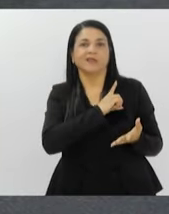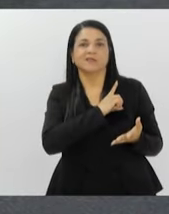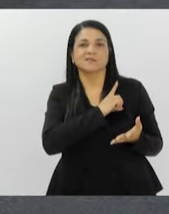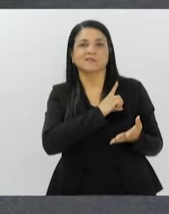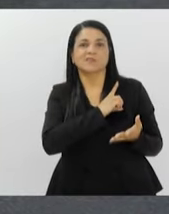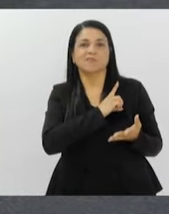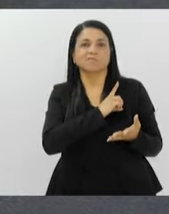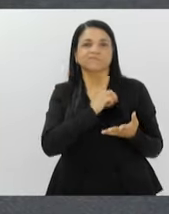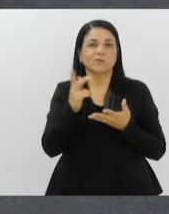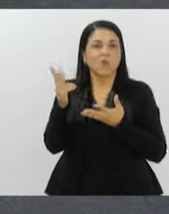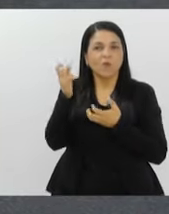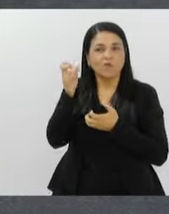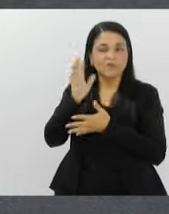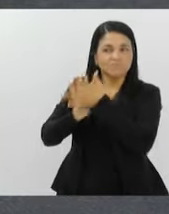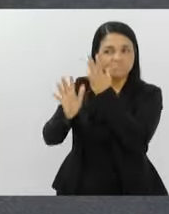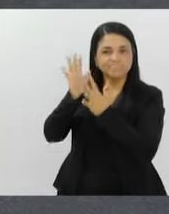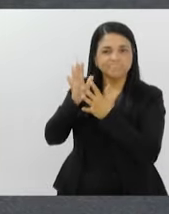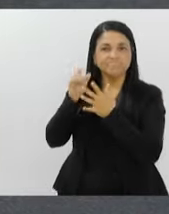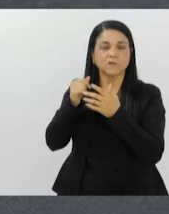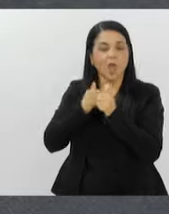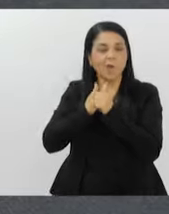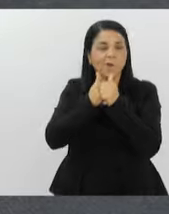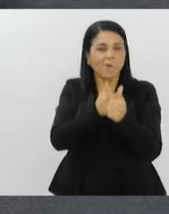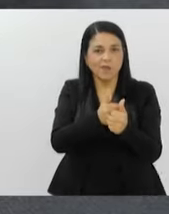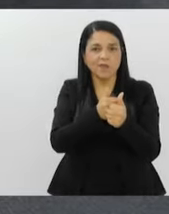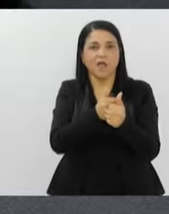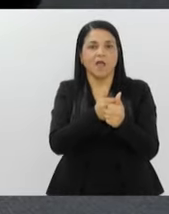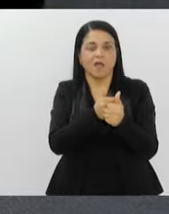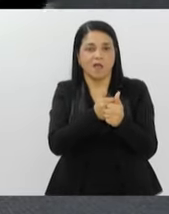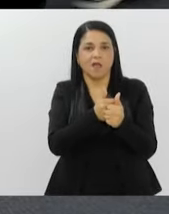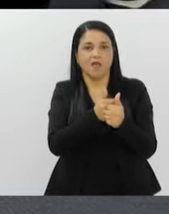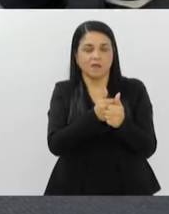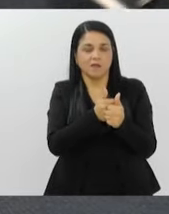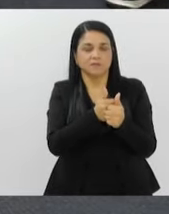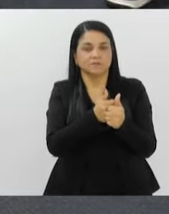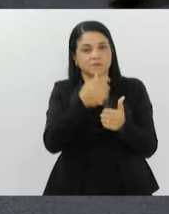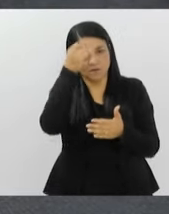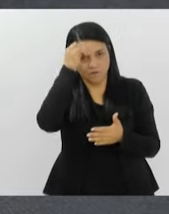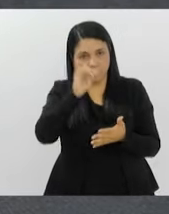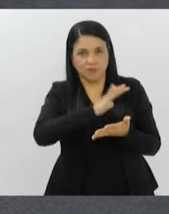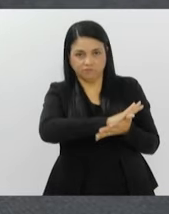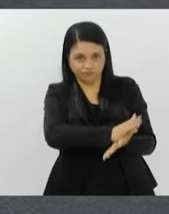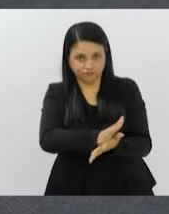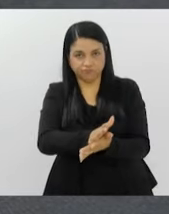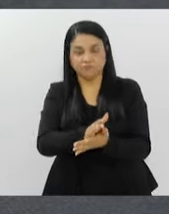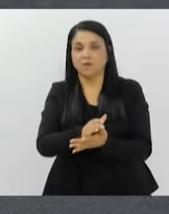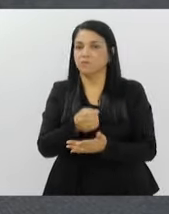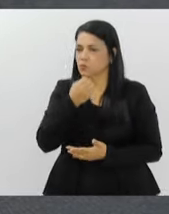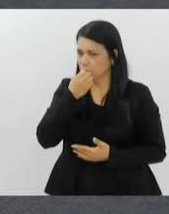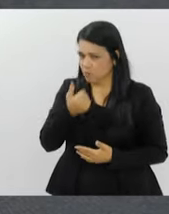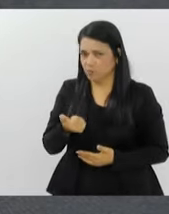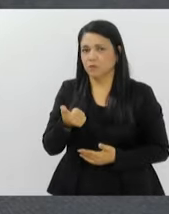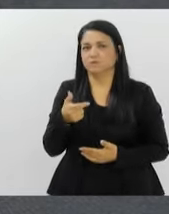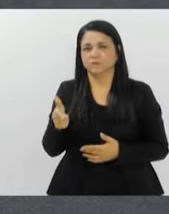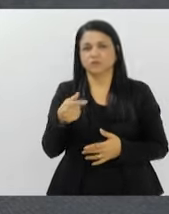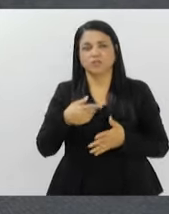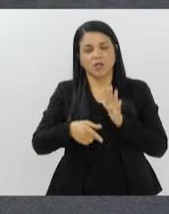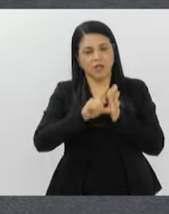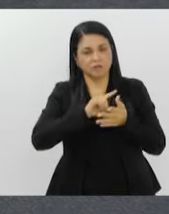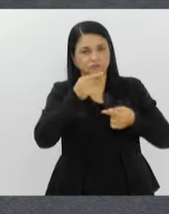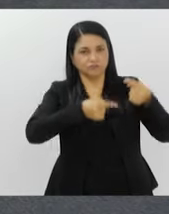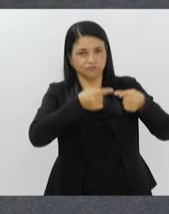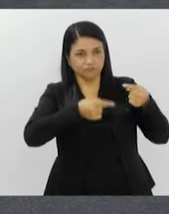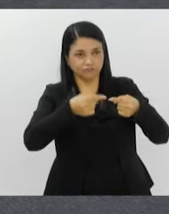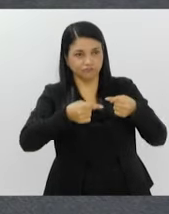ouvir acompanhar seus casos evitar a discriminação e fez muito bem a gente teve uma discussão na